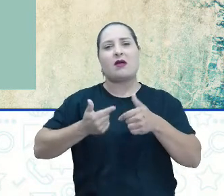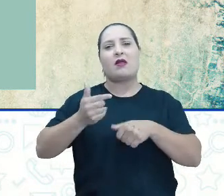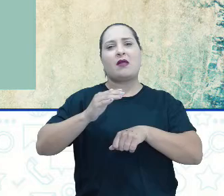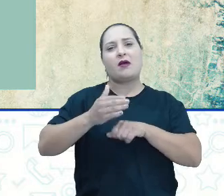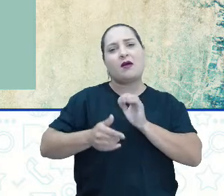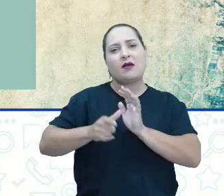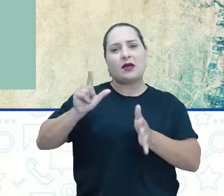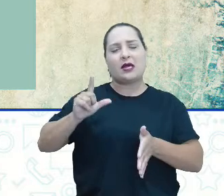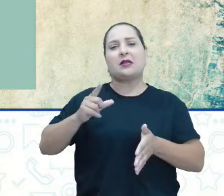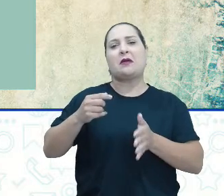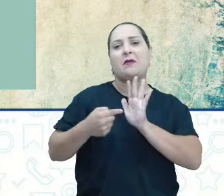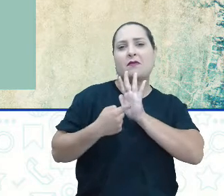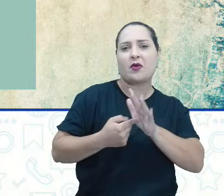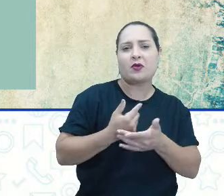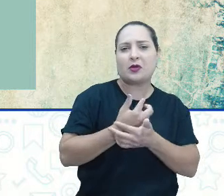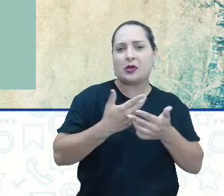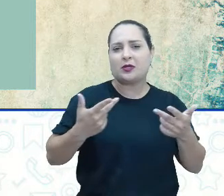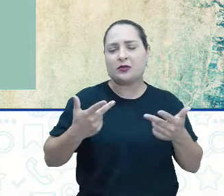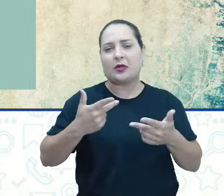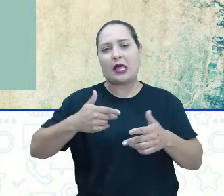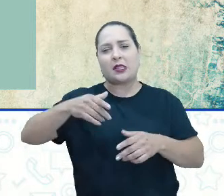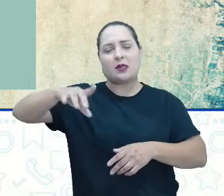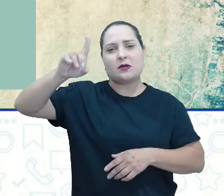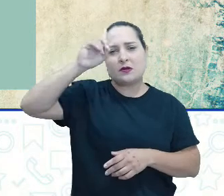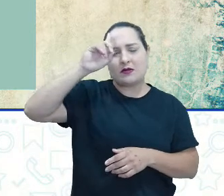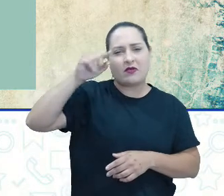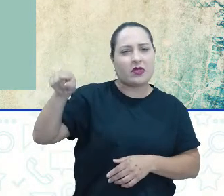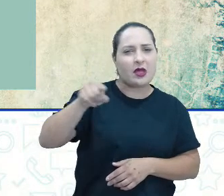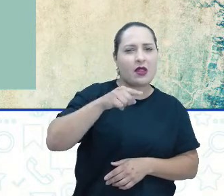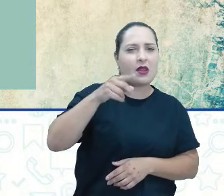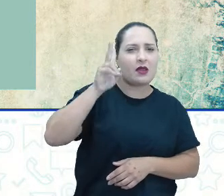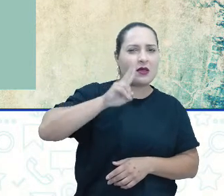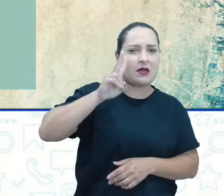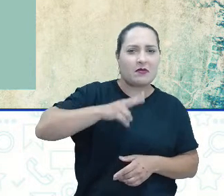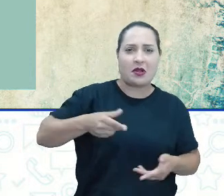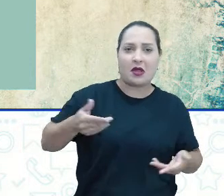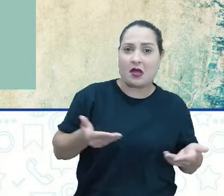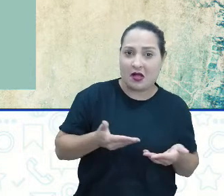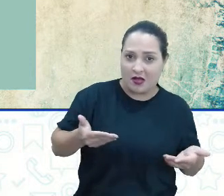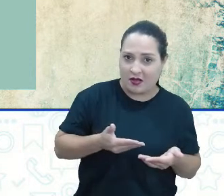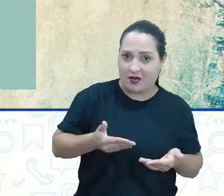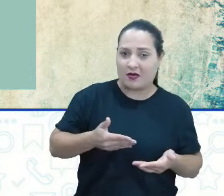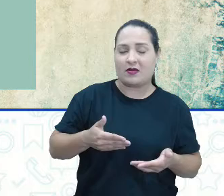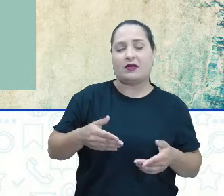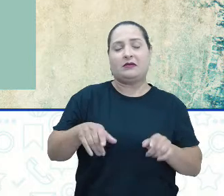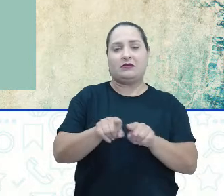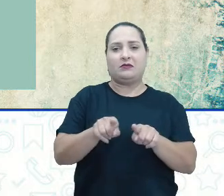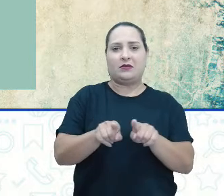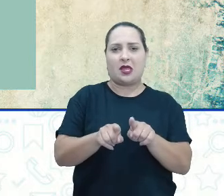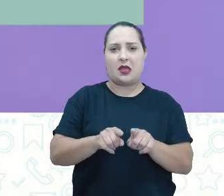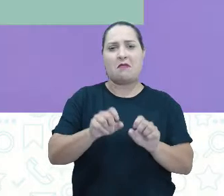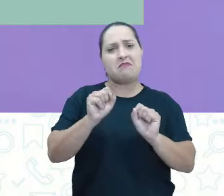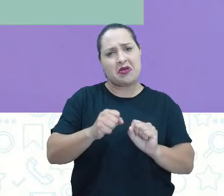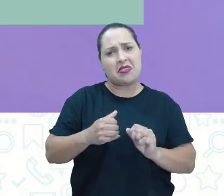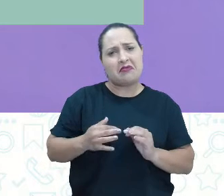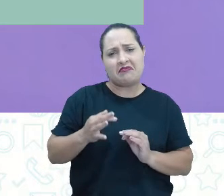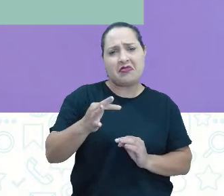do cotidiano, né? Lembram que a charge, ela é do momento atual também, ela pode ficar inclusive